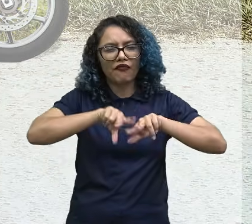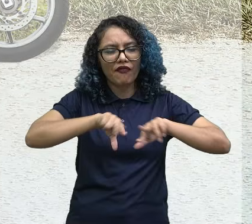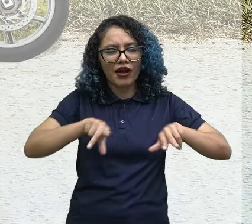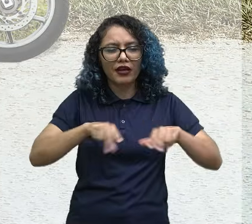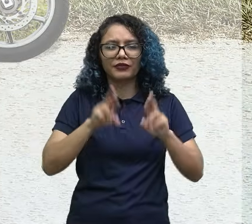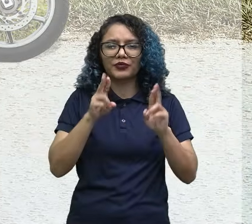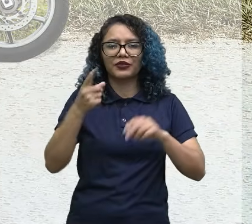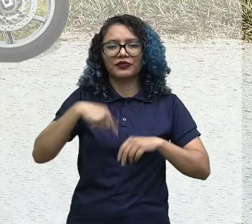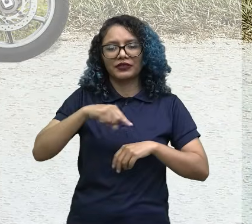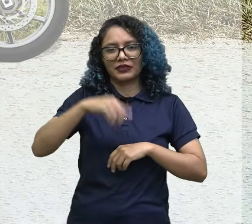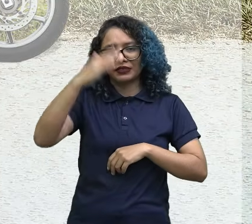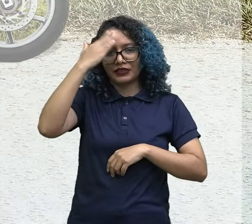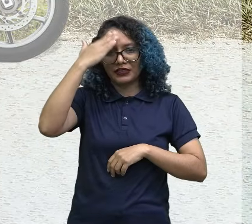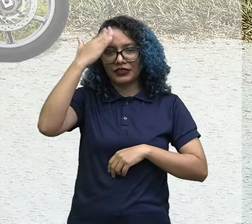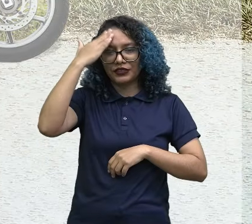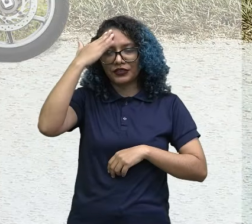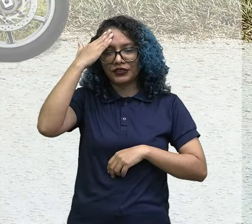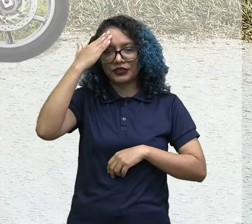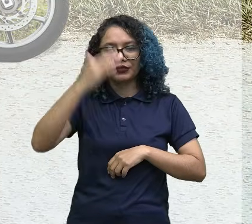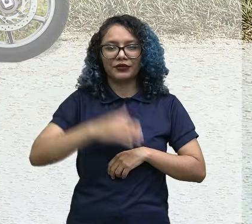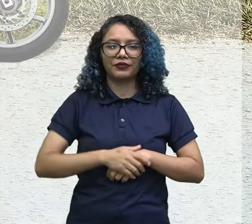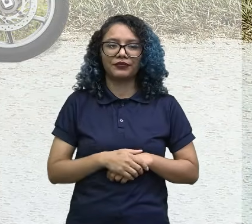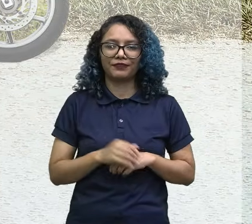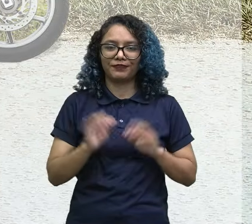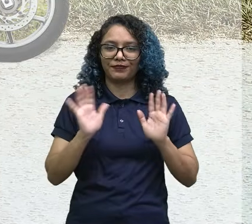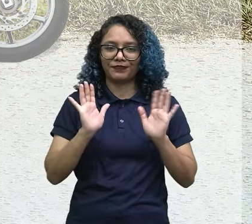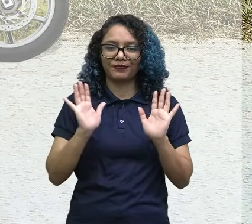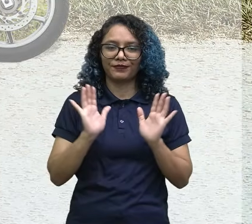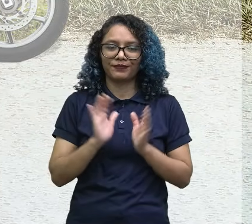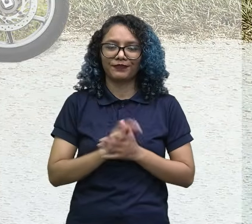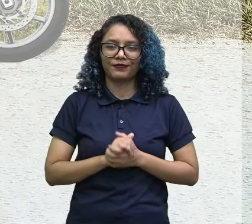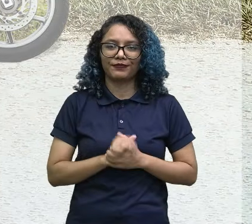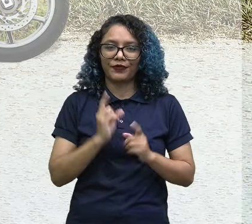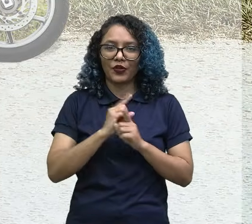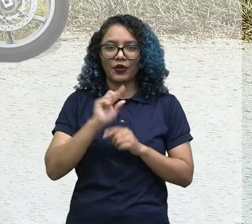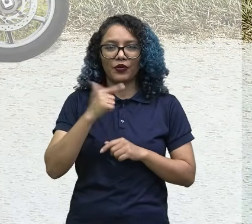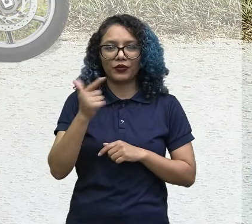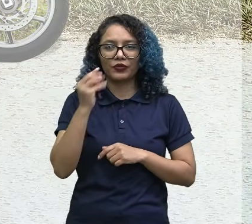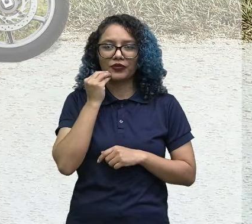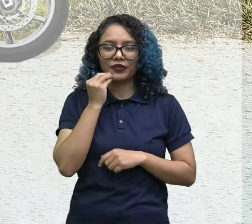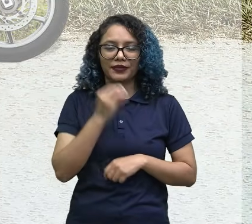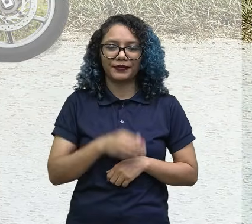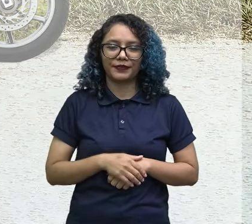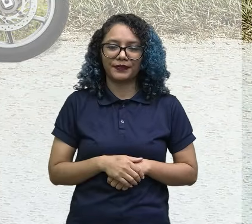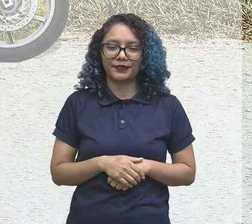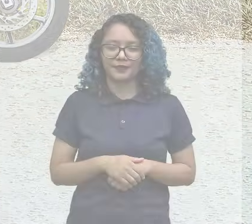que vocês tenham entendido tudo que foi falado. Até uma próxima oportunidade. Tchau, tchau.